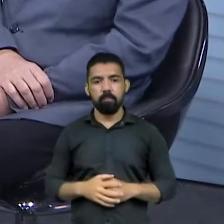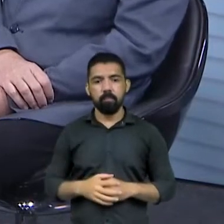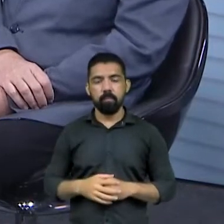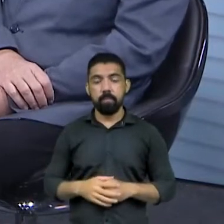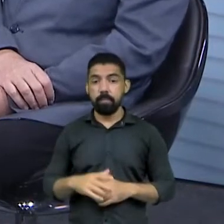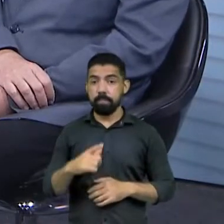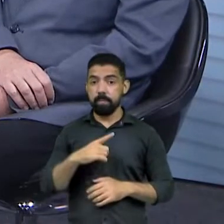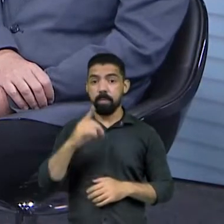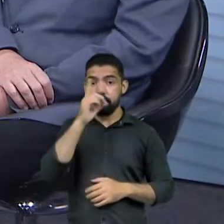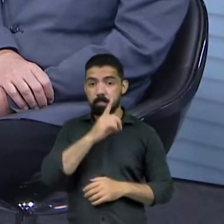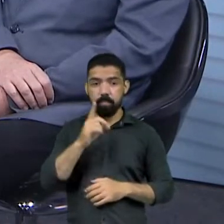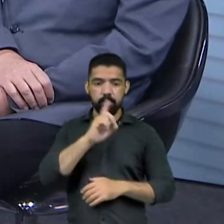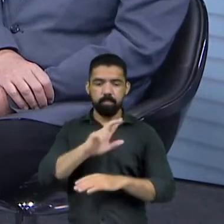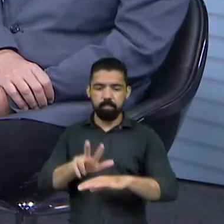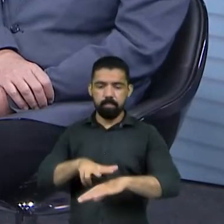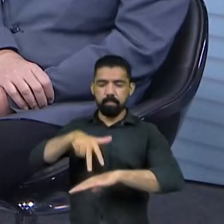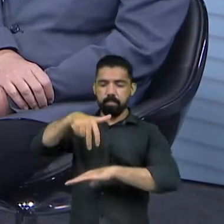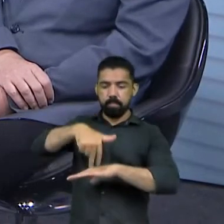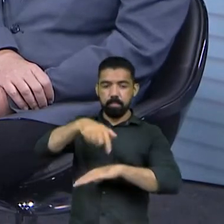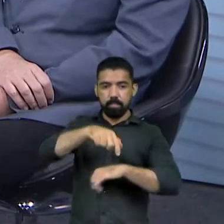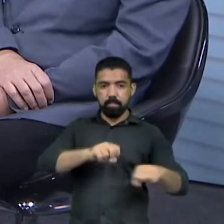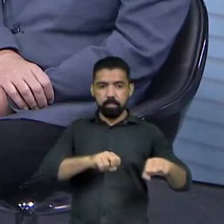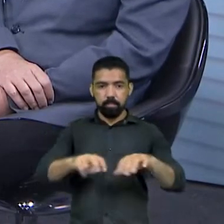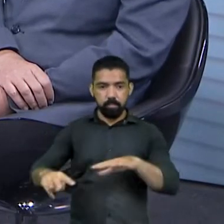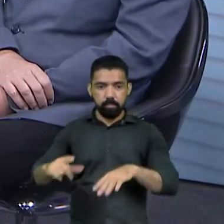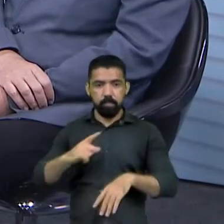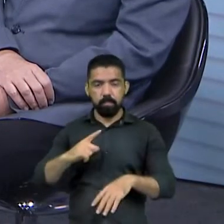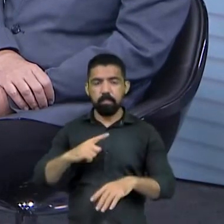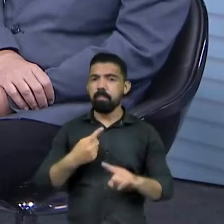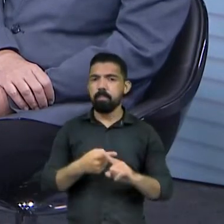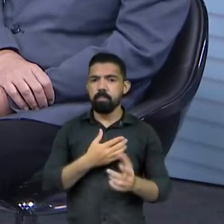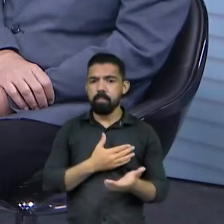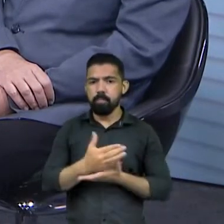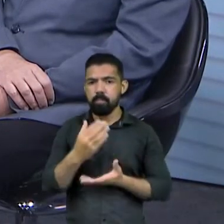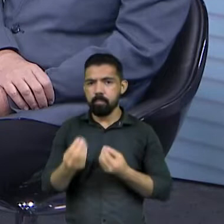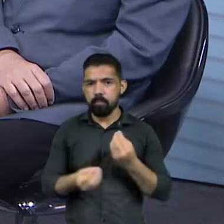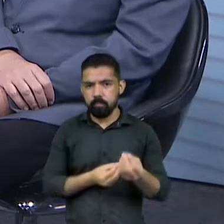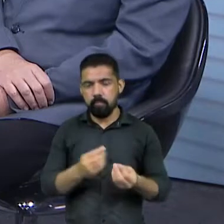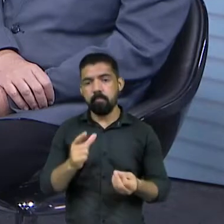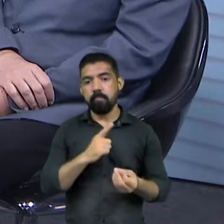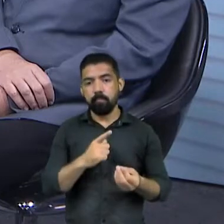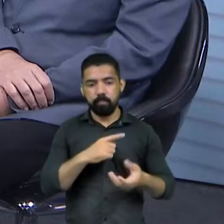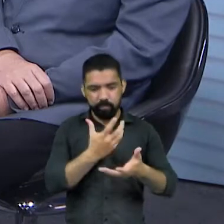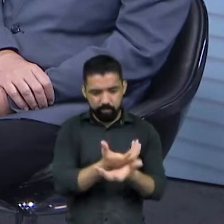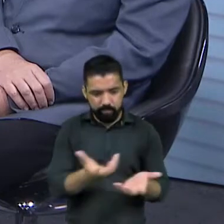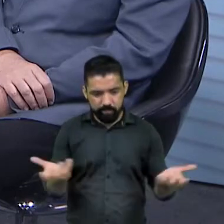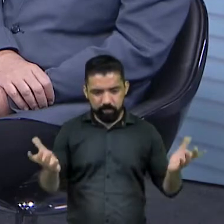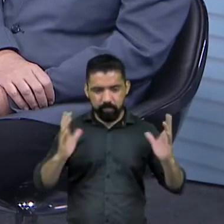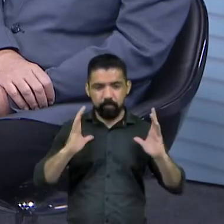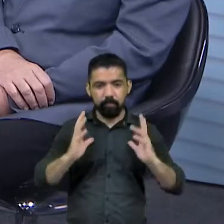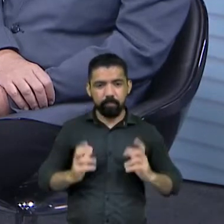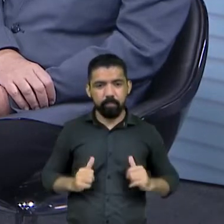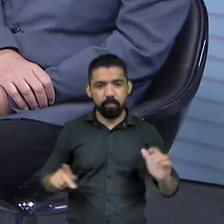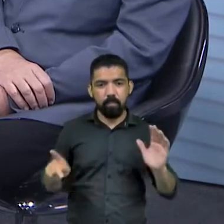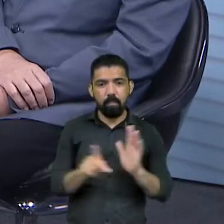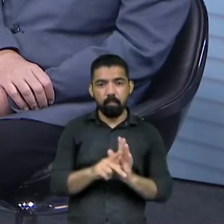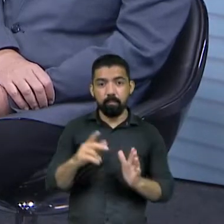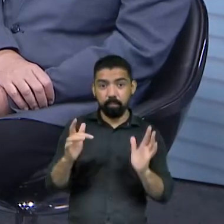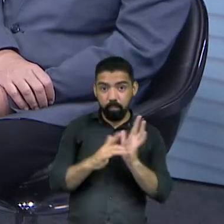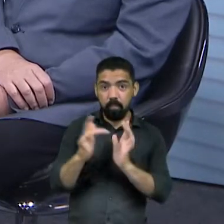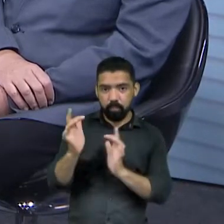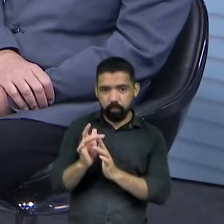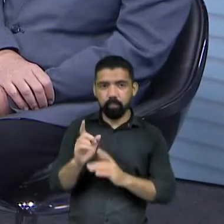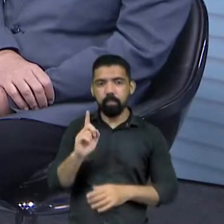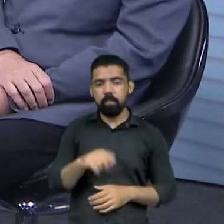domingo da Ressurreição então nós temos essa semana porque tudo começa com com a santa ceia de Jesus não é que é o início pros católicos da Eucaristia